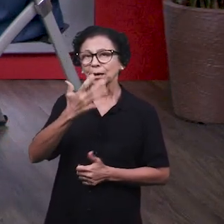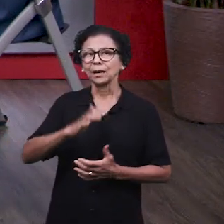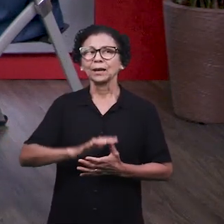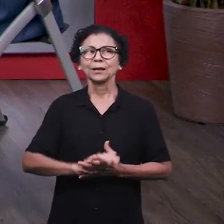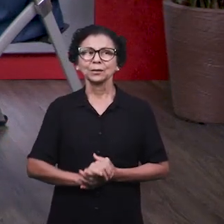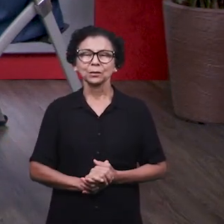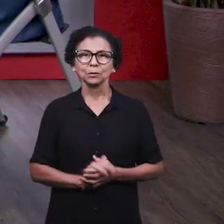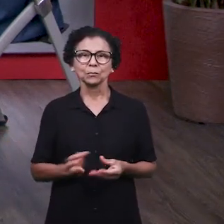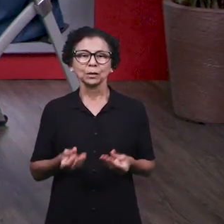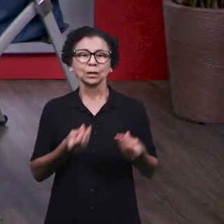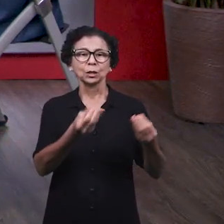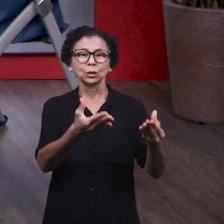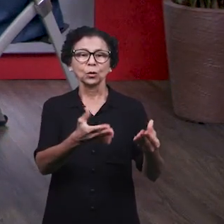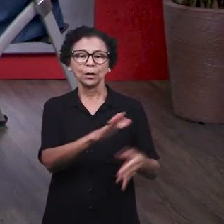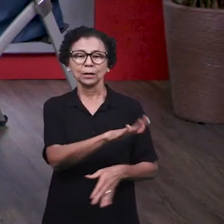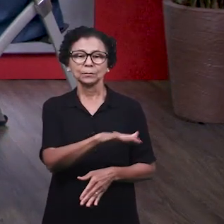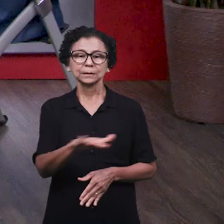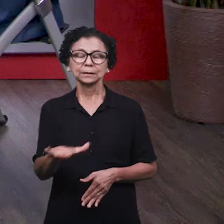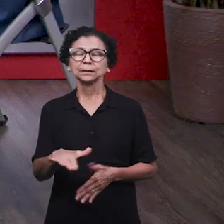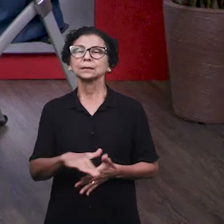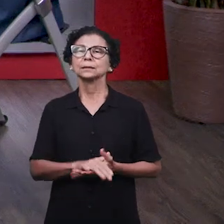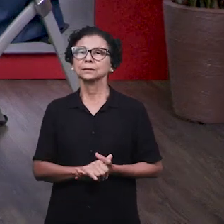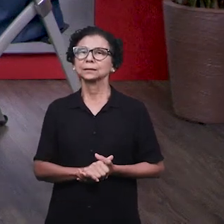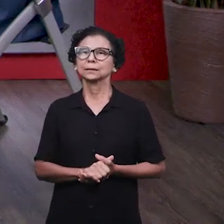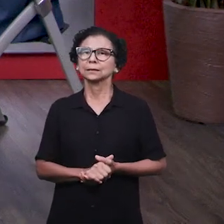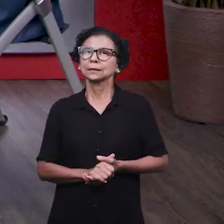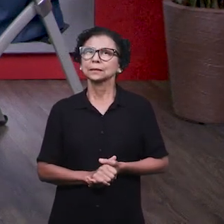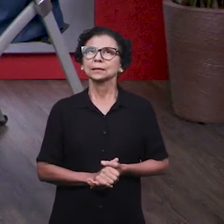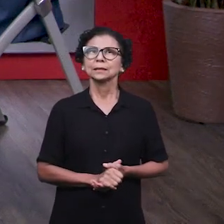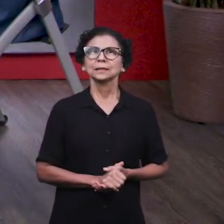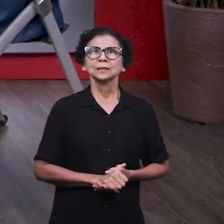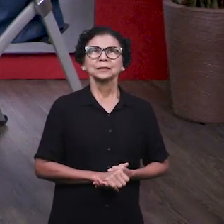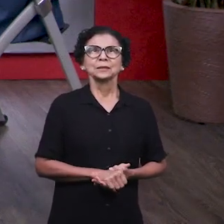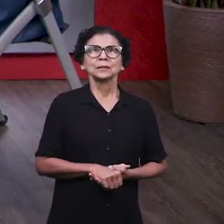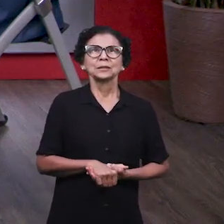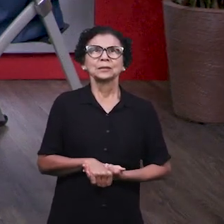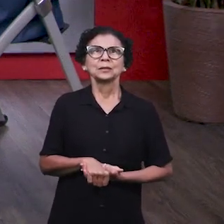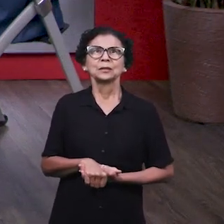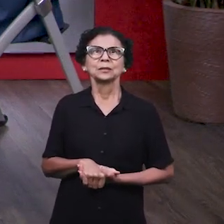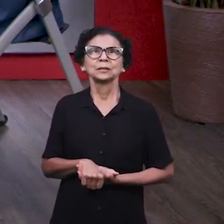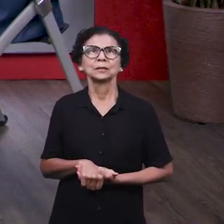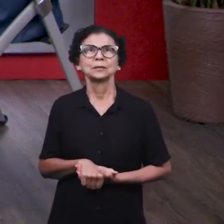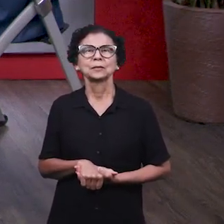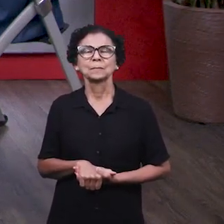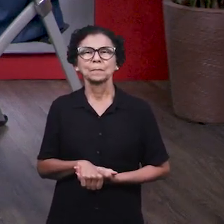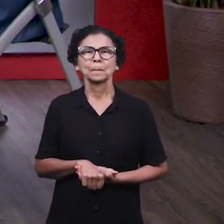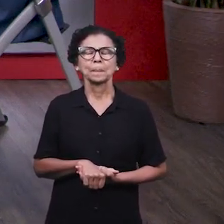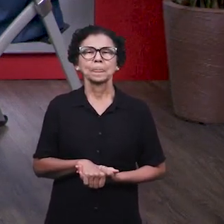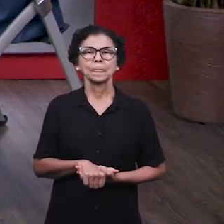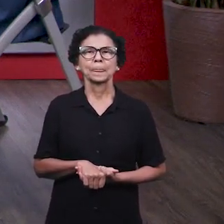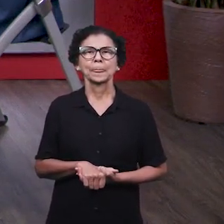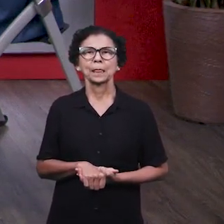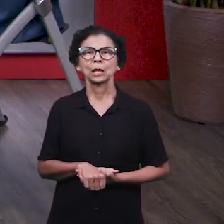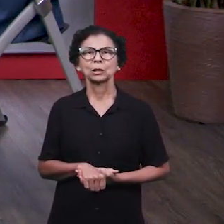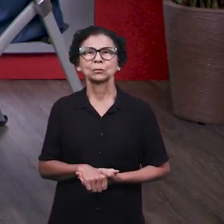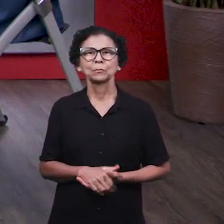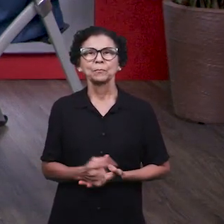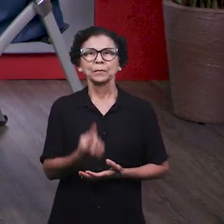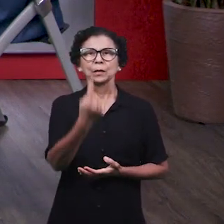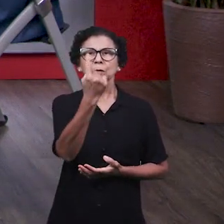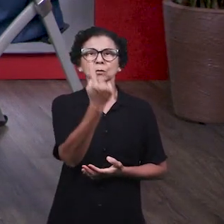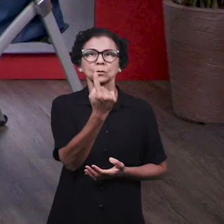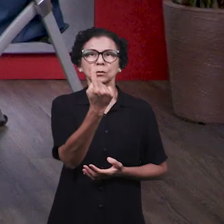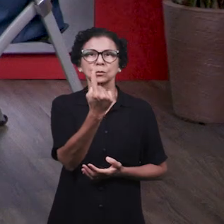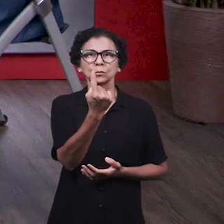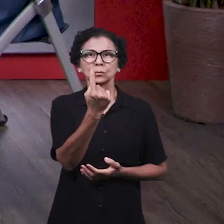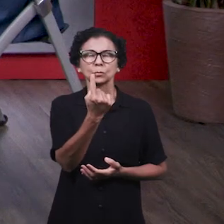de tudo isso, que só uma mãe foi condenada, não, foi processada. Teve No ainda uma universo, mãe? só uma mãe,